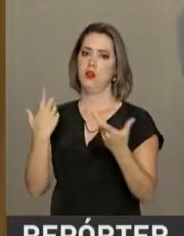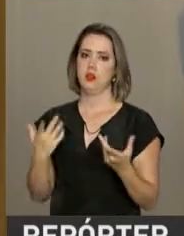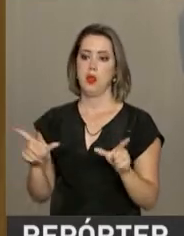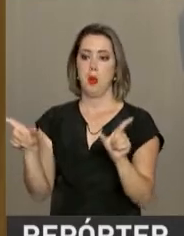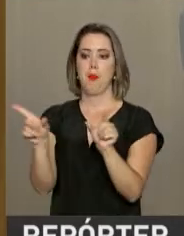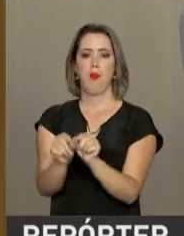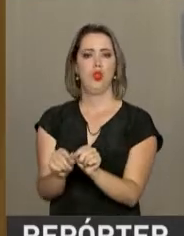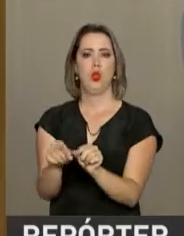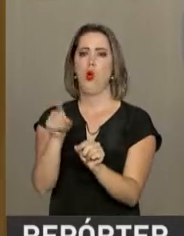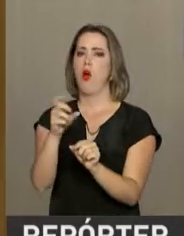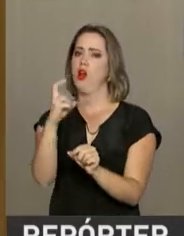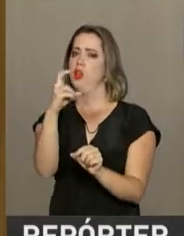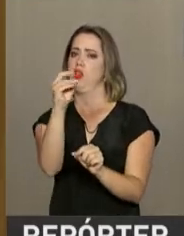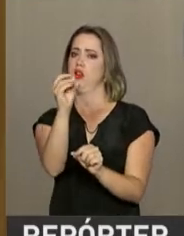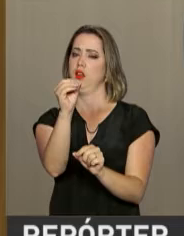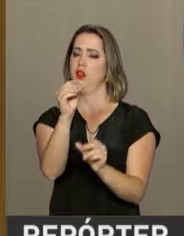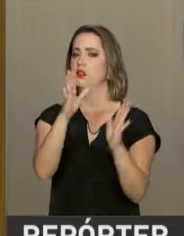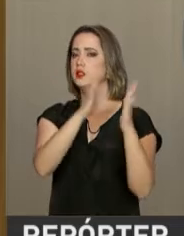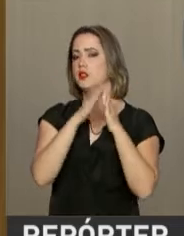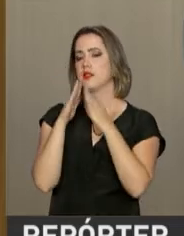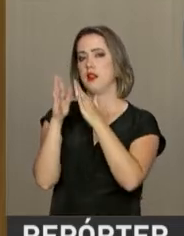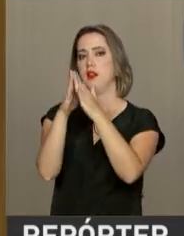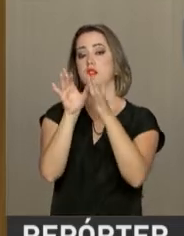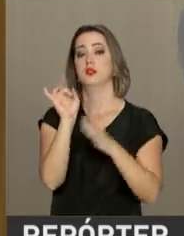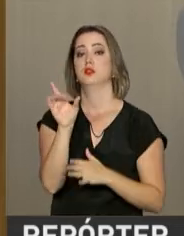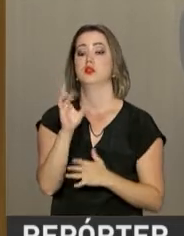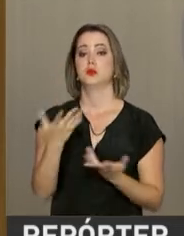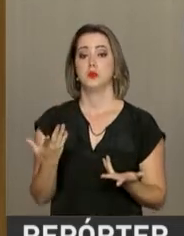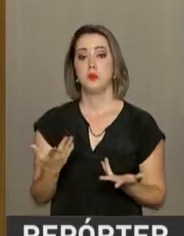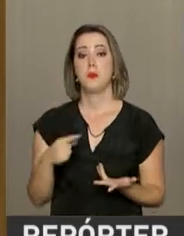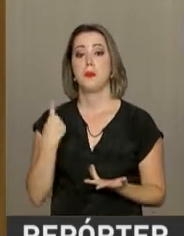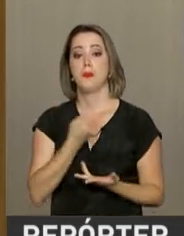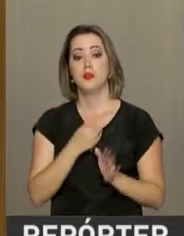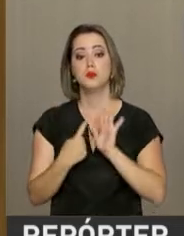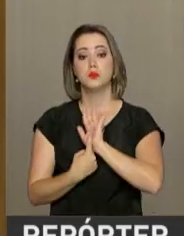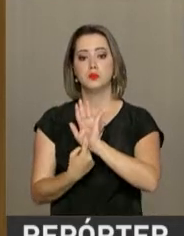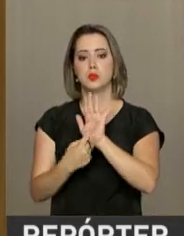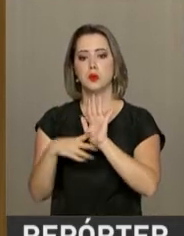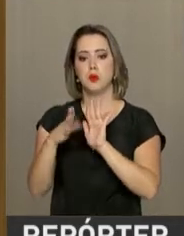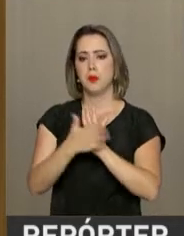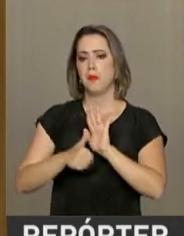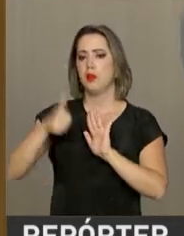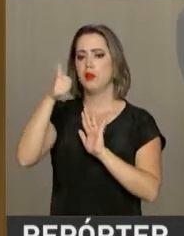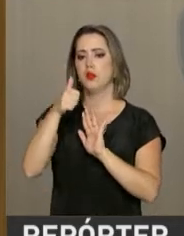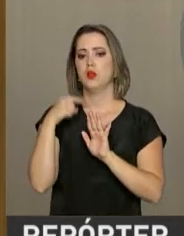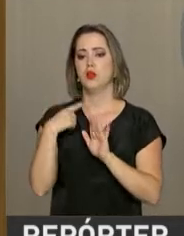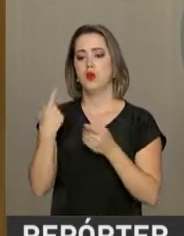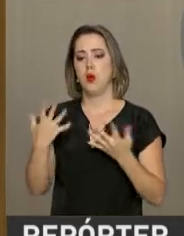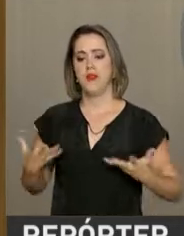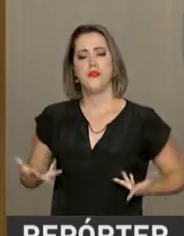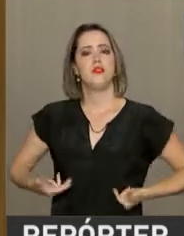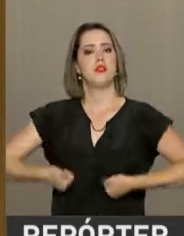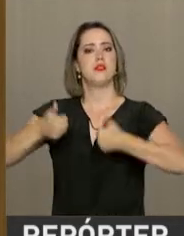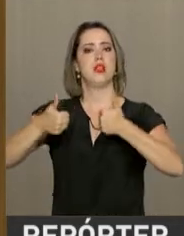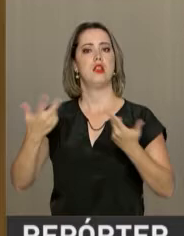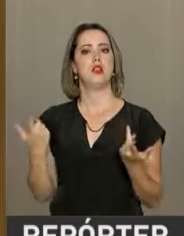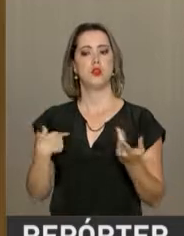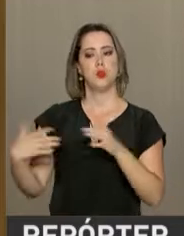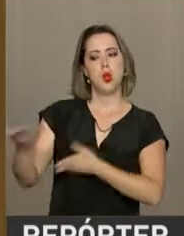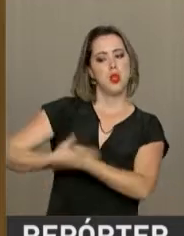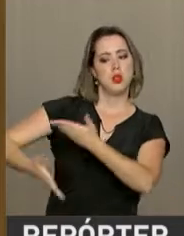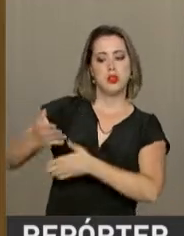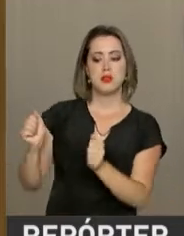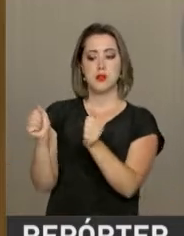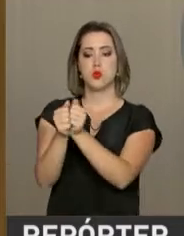máximo 500 unidades habitacionais, que se mostrou muito mais eficiente, porque permite uma interação da